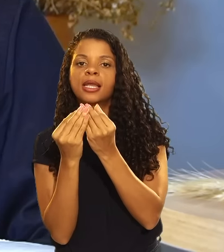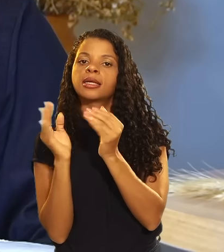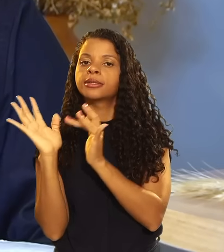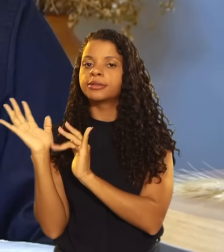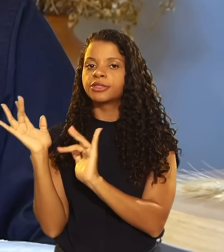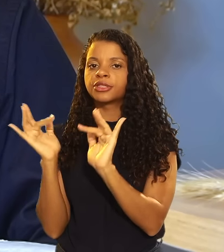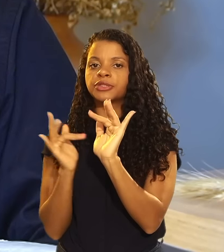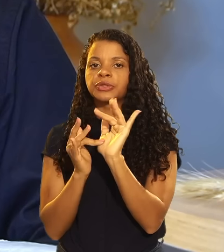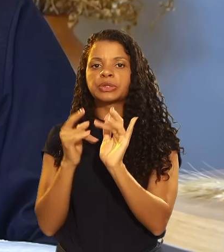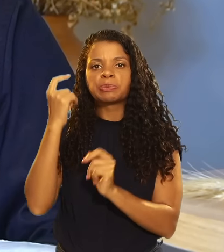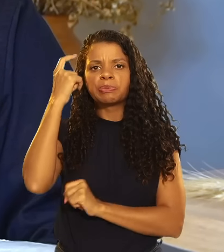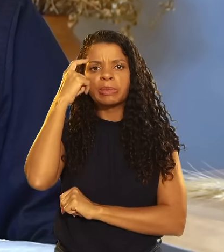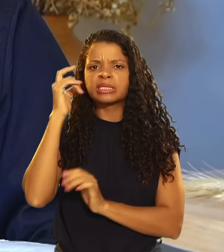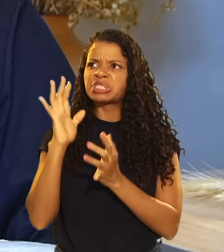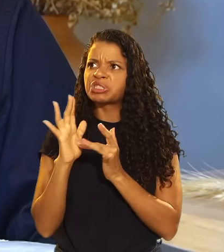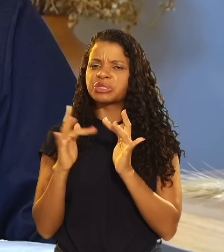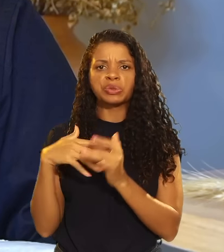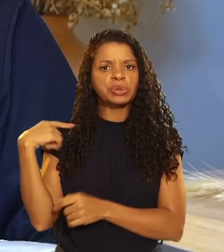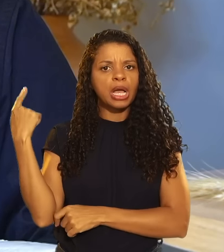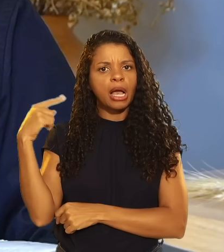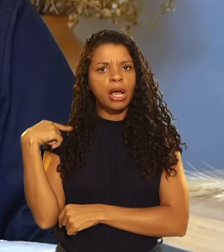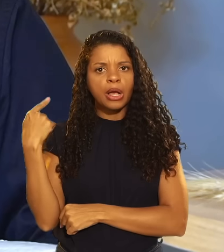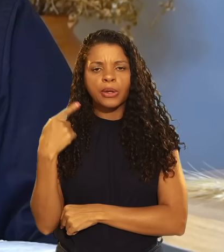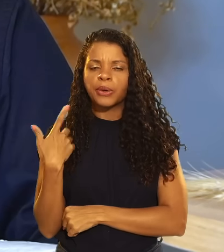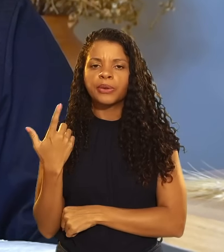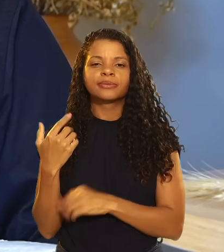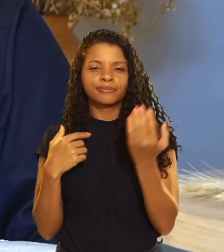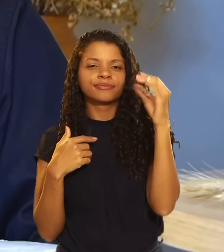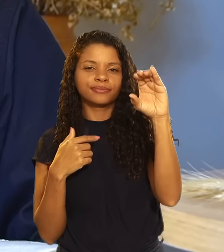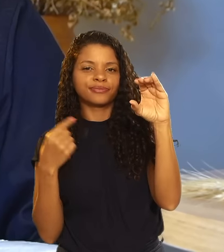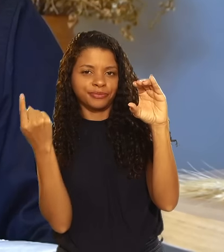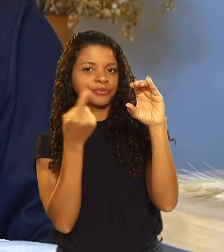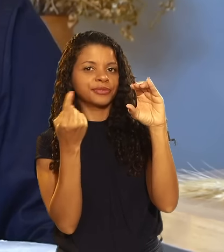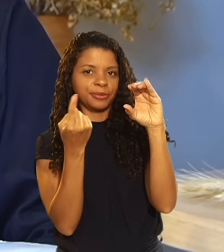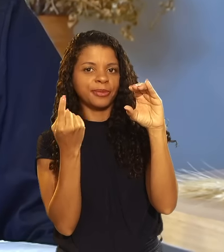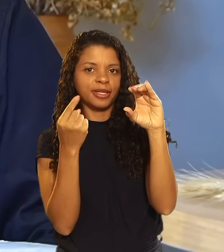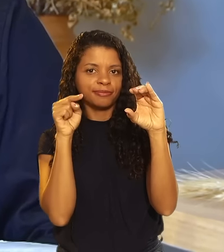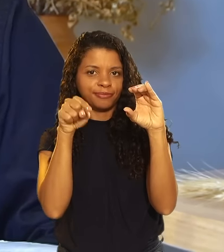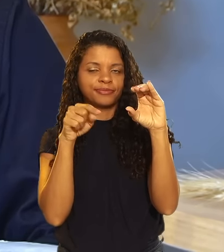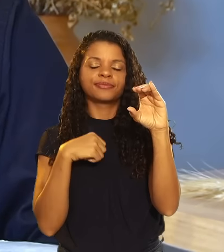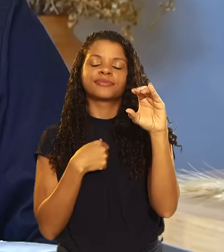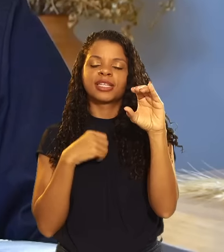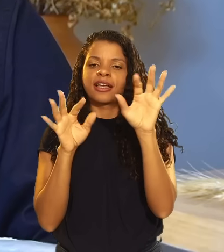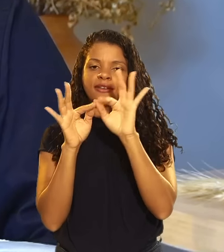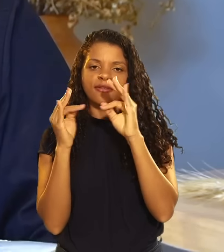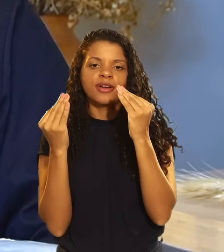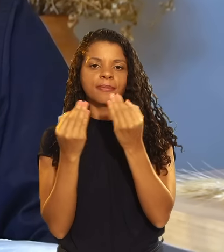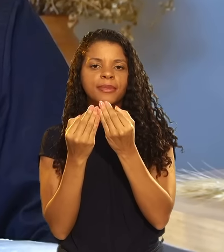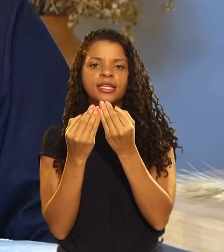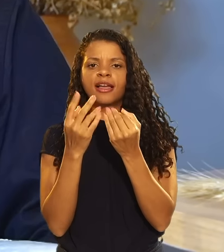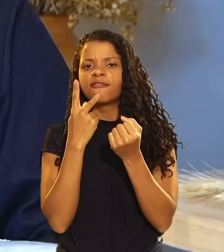estava fora de si. Né? Esse trecho do livro de Marcos começa com esse momento. Os familiares